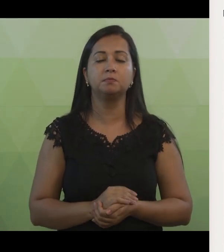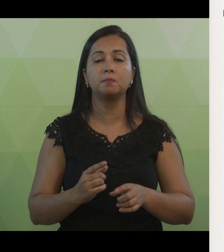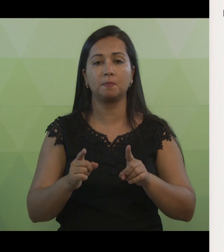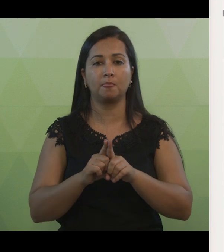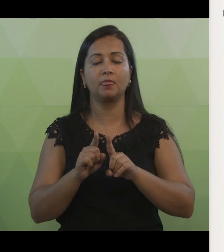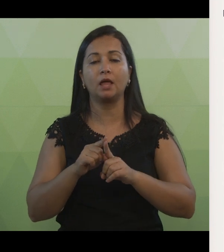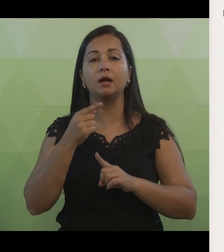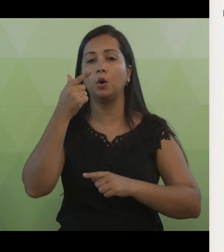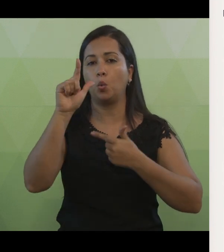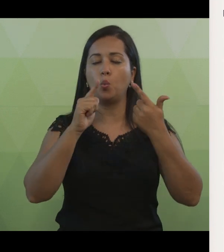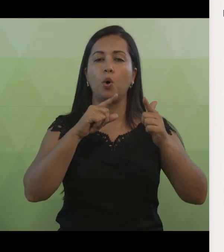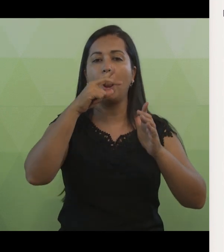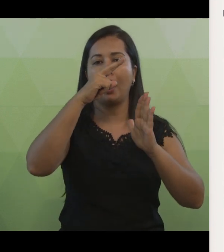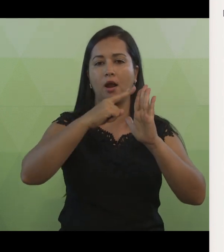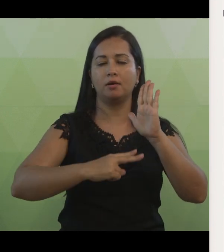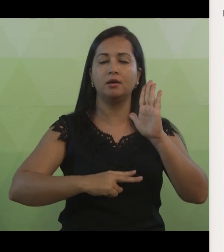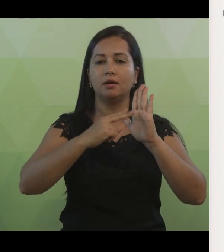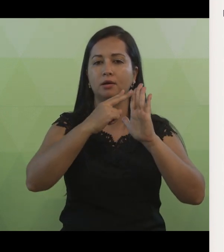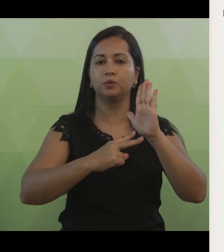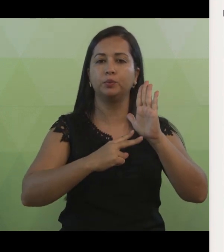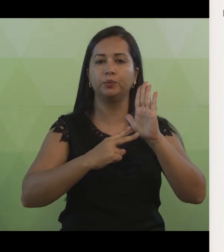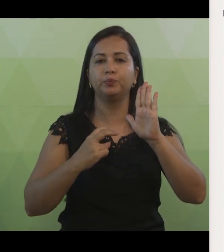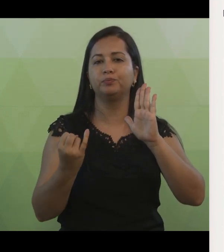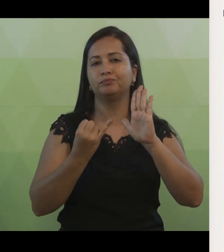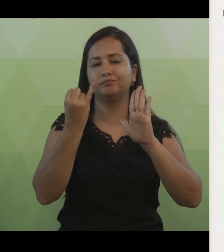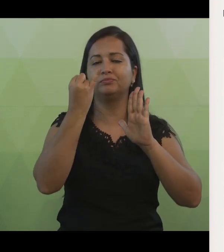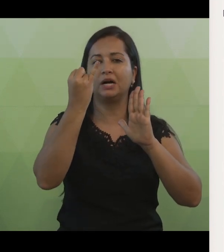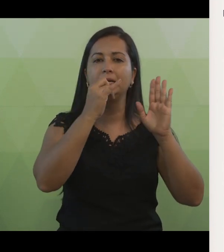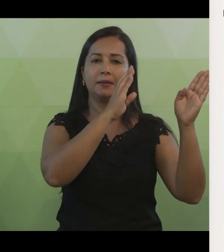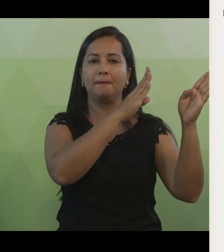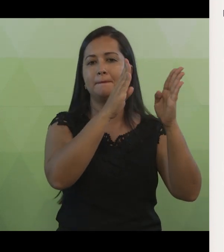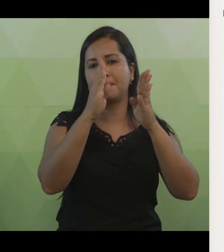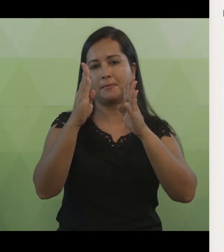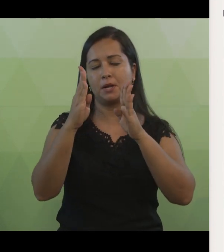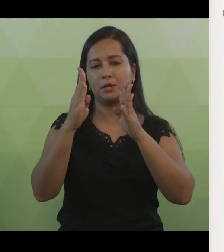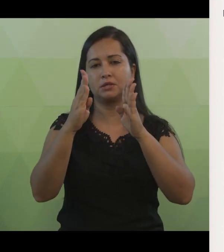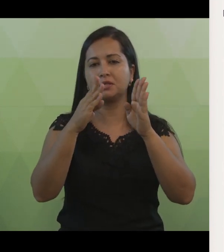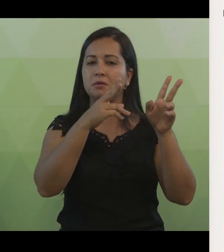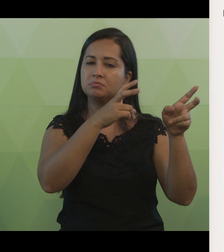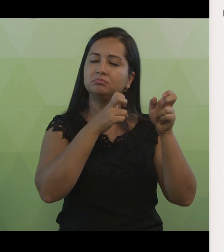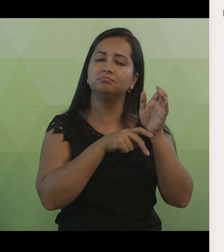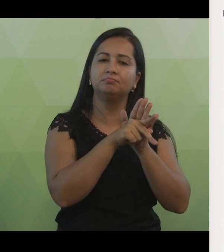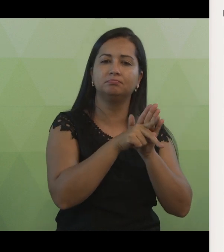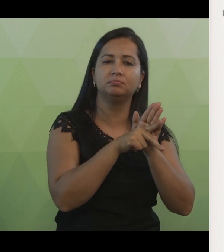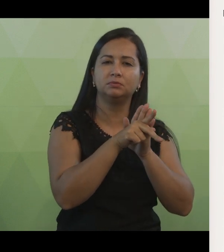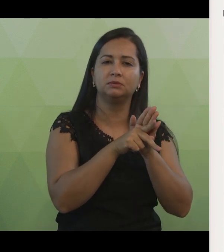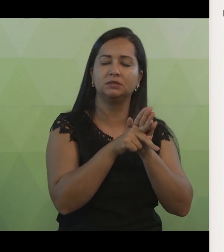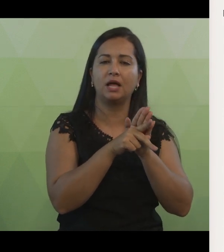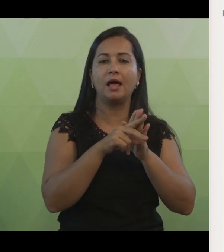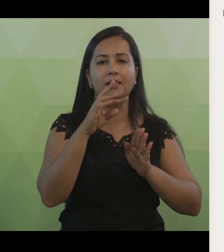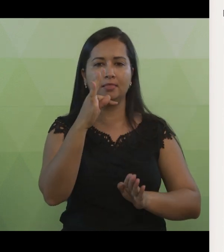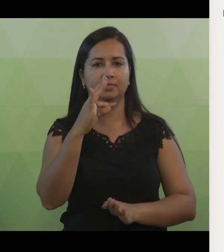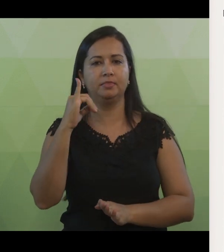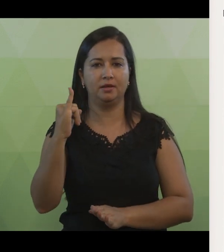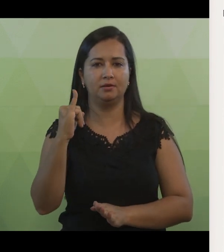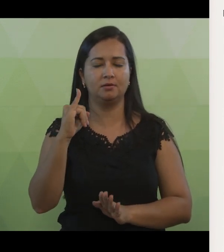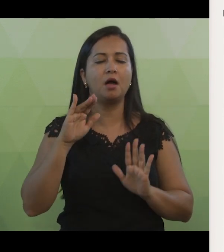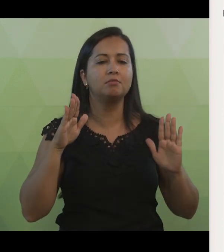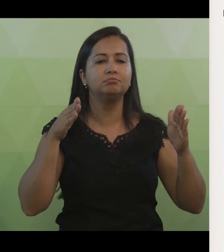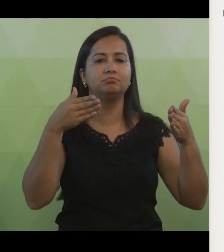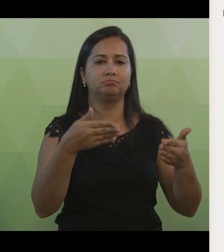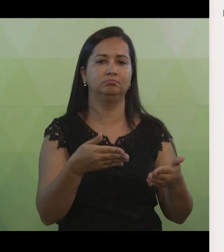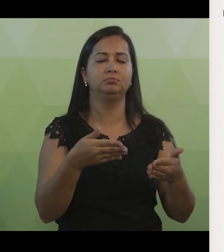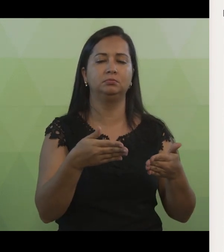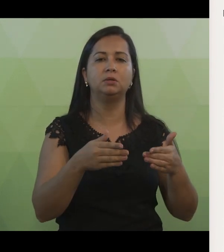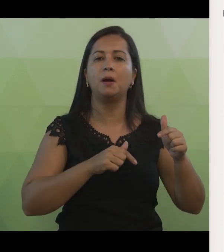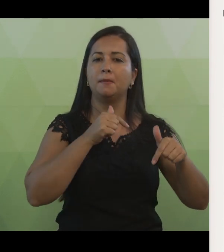Outras sugestões aqui de leitura, que seria a parte de consultar a biblioteca ITIL, sobre gerenciamento de TI voltado para serviços,